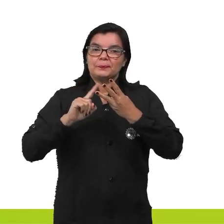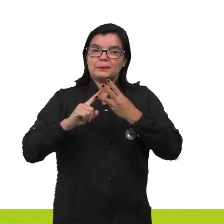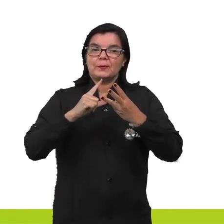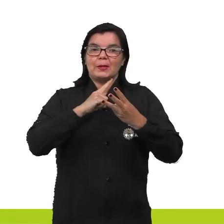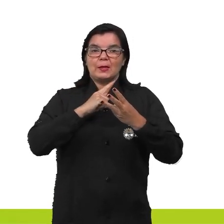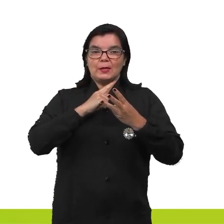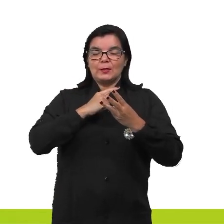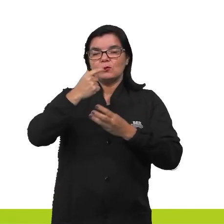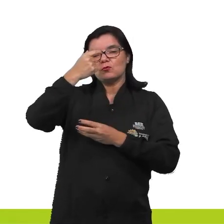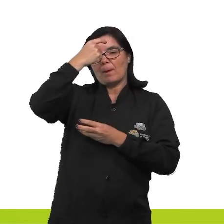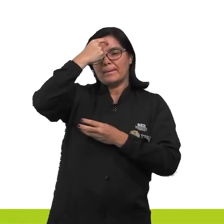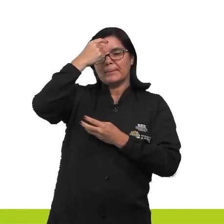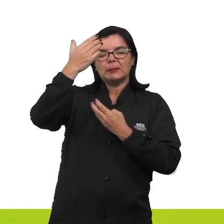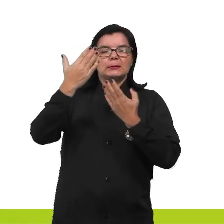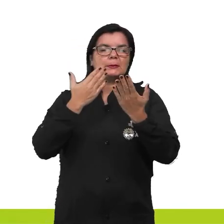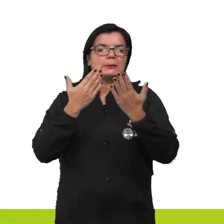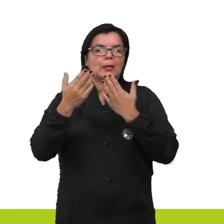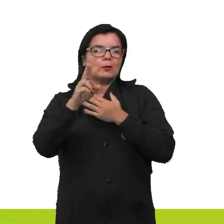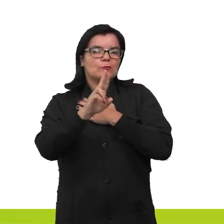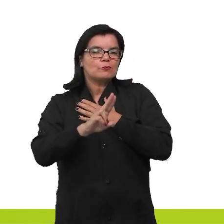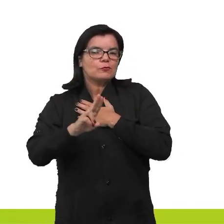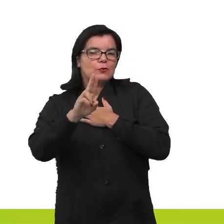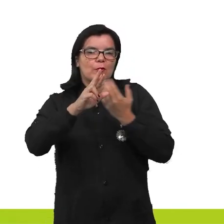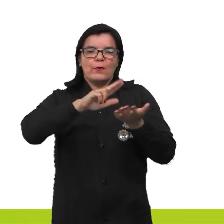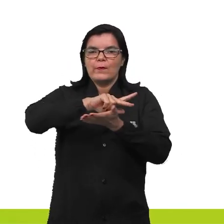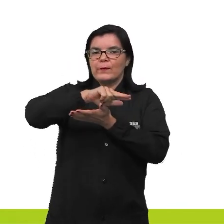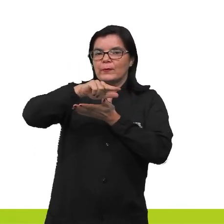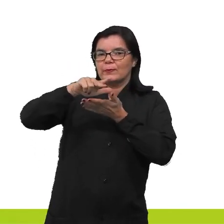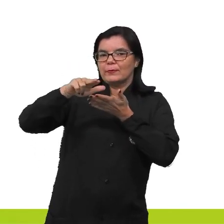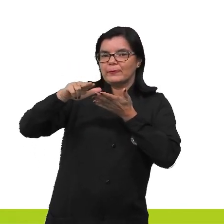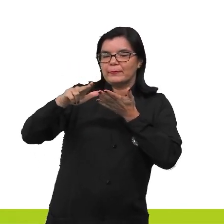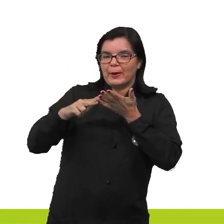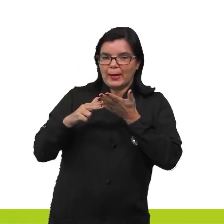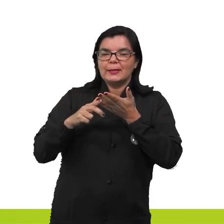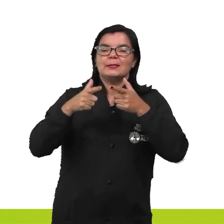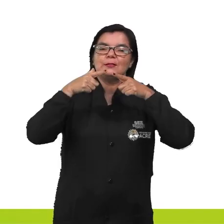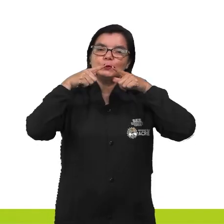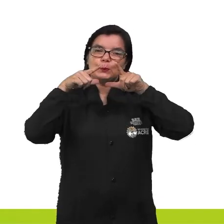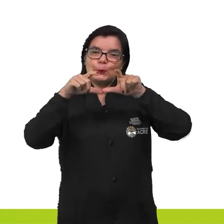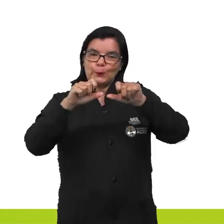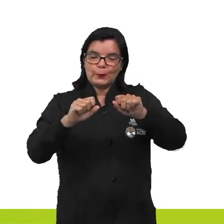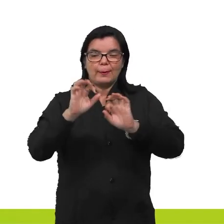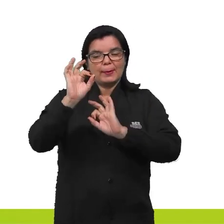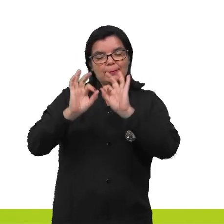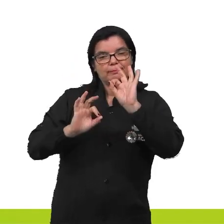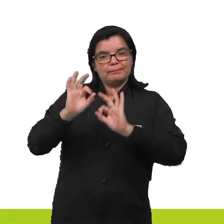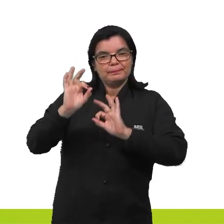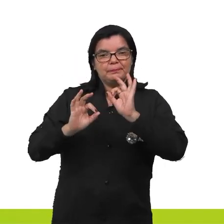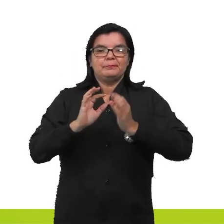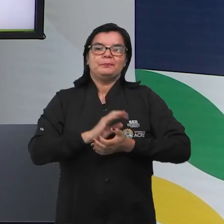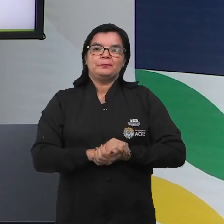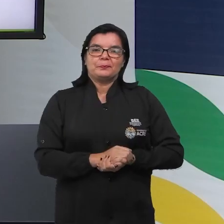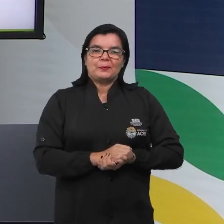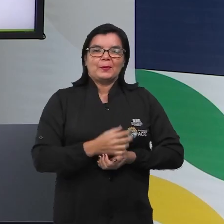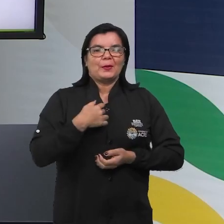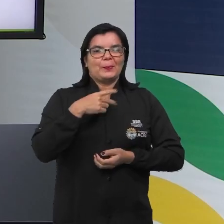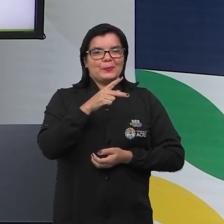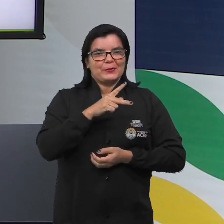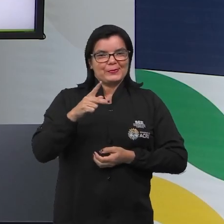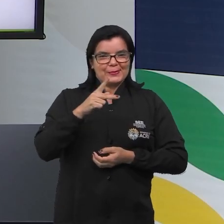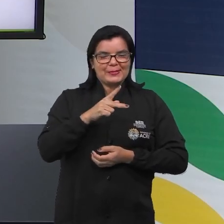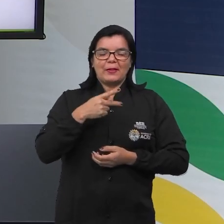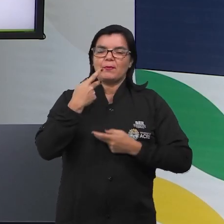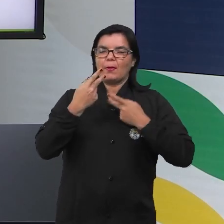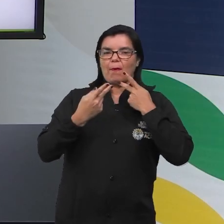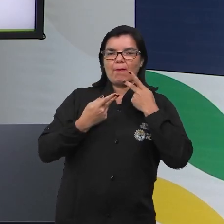tempo psicológico, a utilização de diversas figuras de linguagem para sua construção. Professora, a senhora está